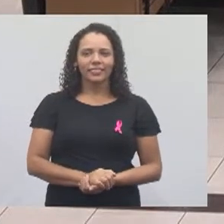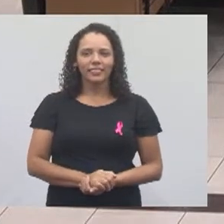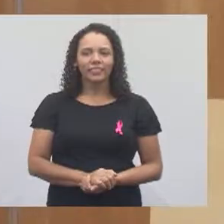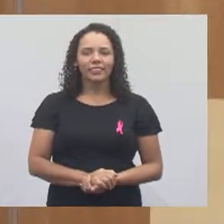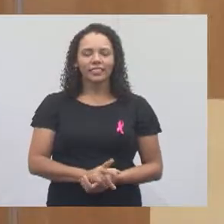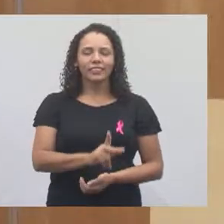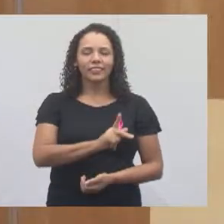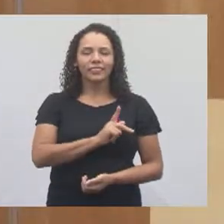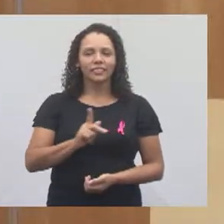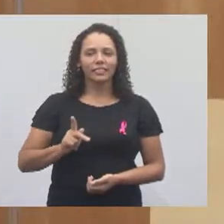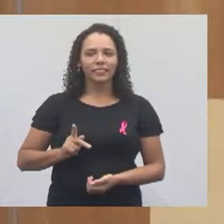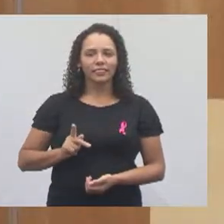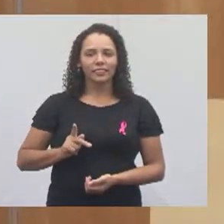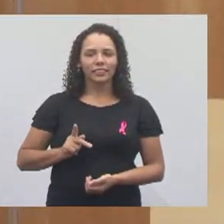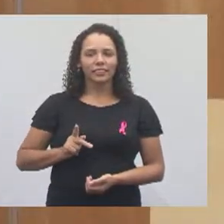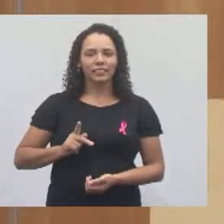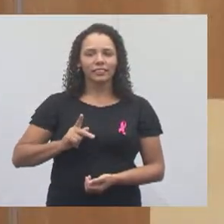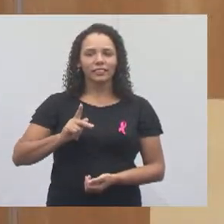Presidente Sônia,